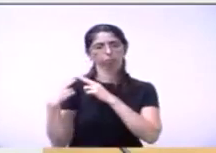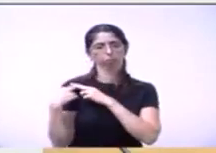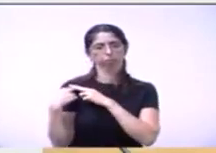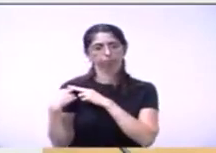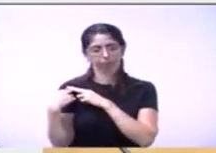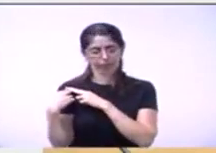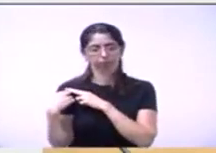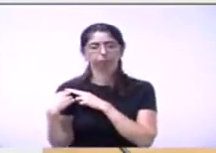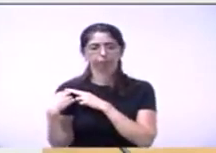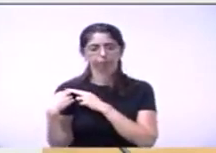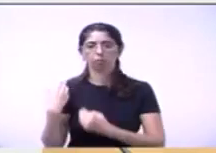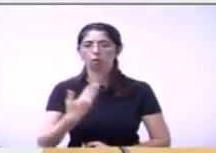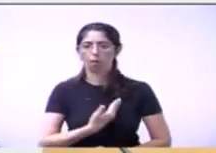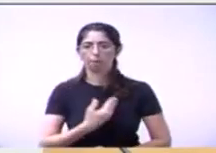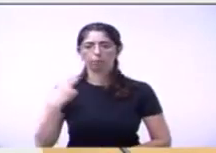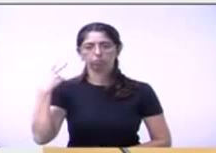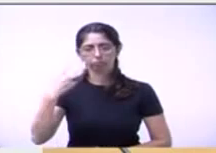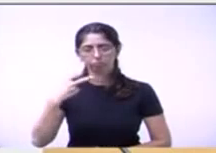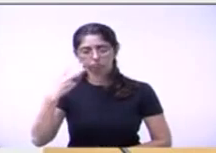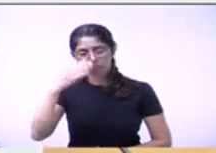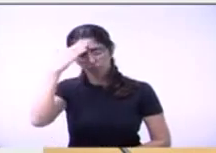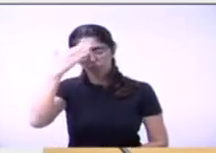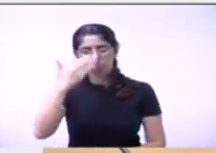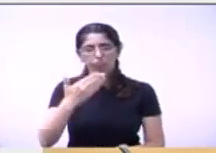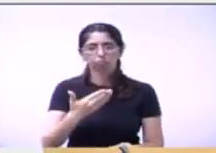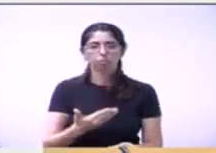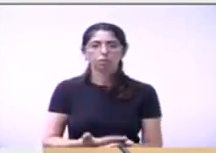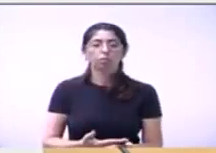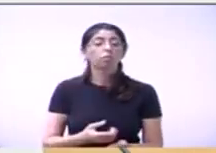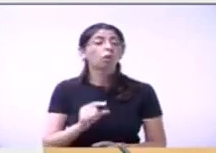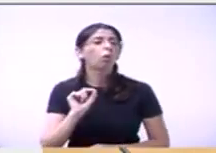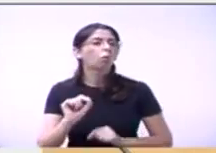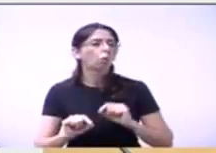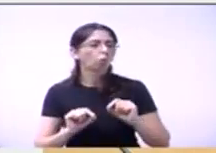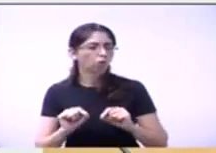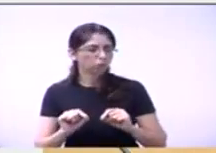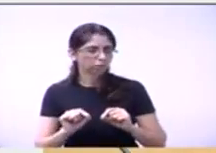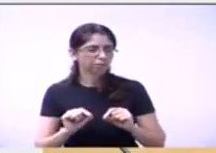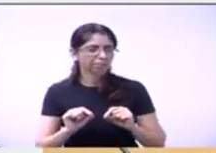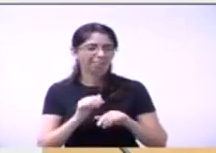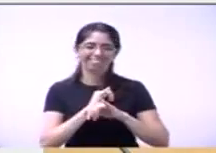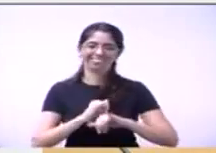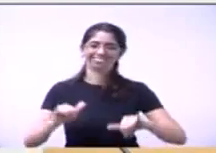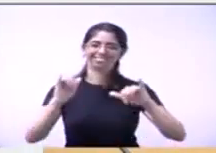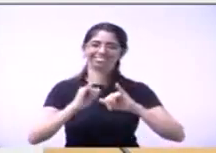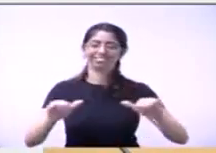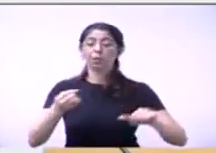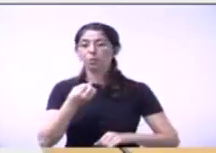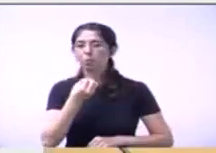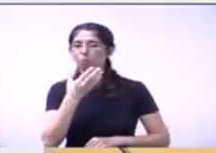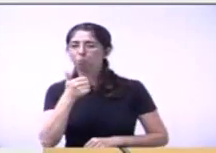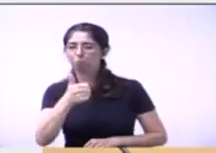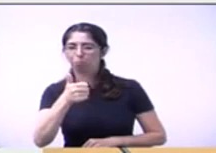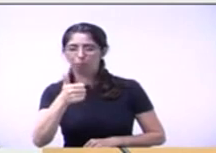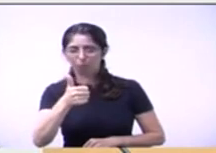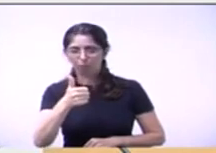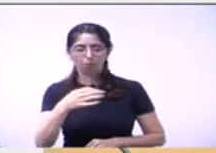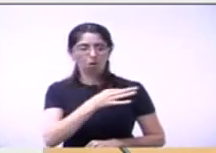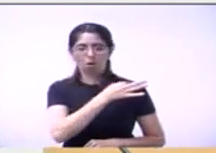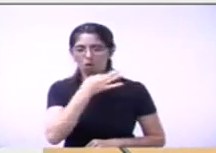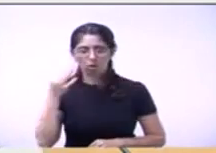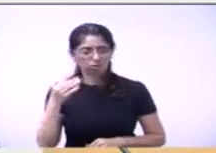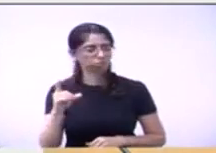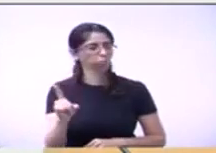que dizer que está tudo bem não vai ajudar. Nós temos um tempo ainda para consertar muita